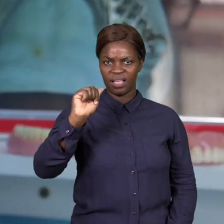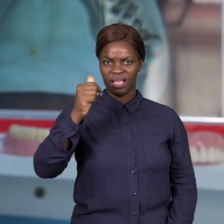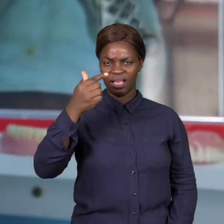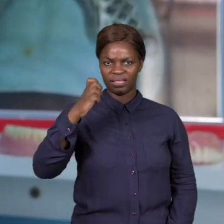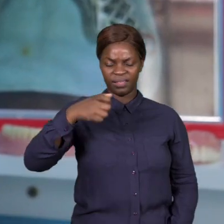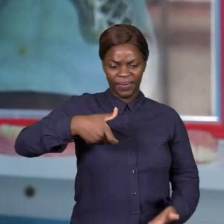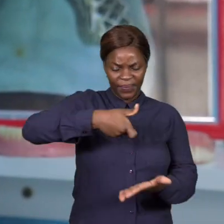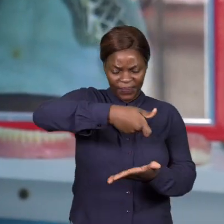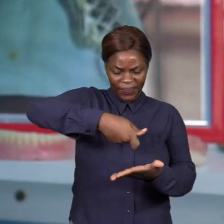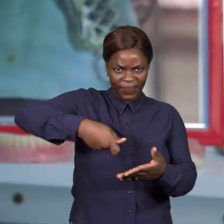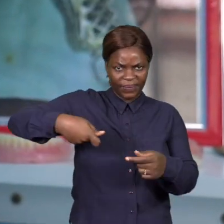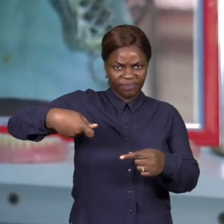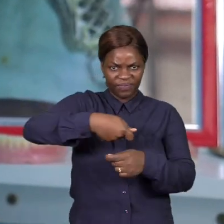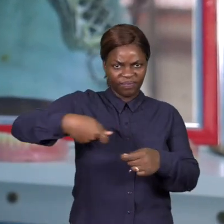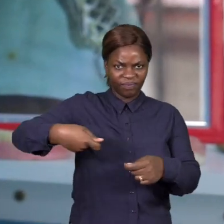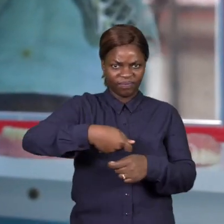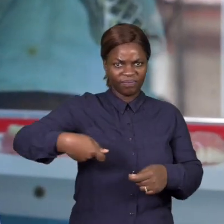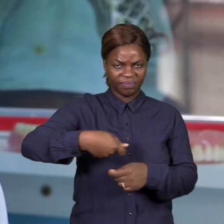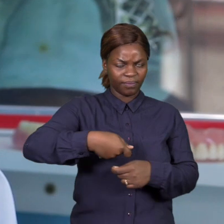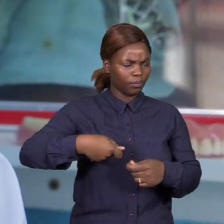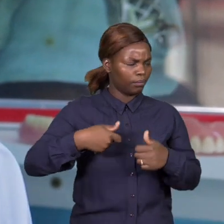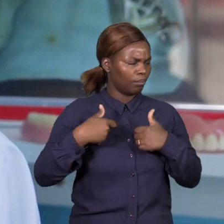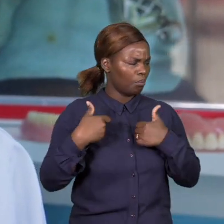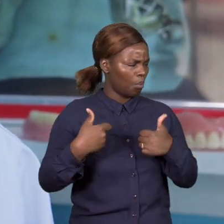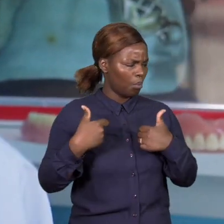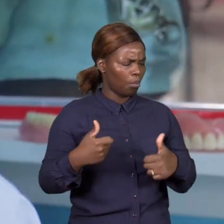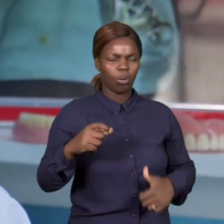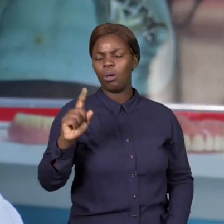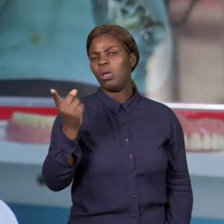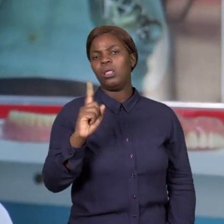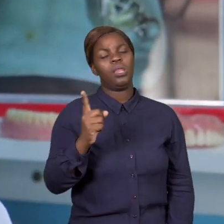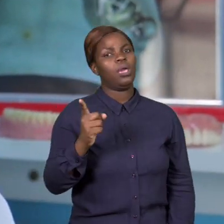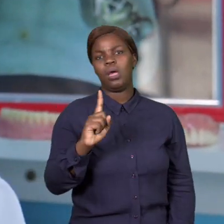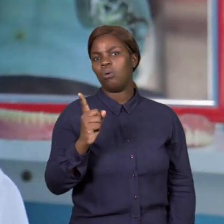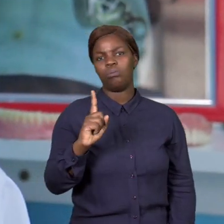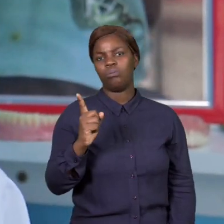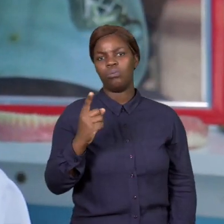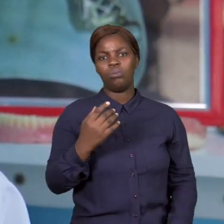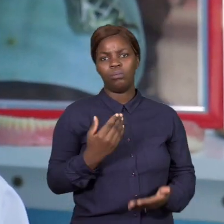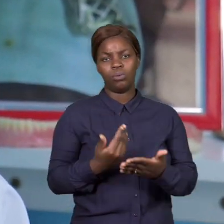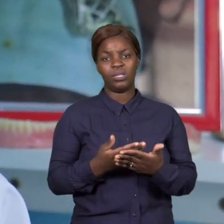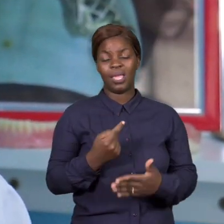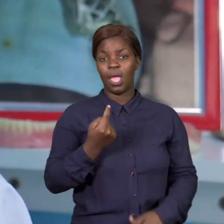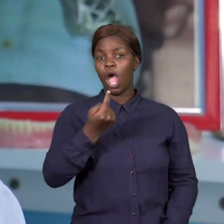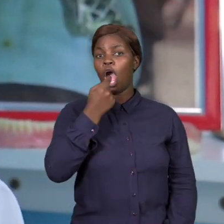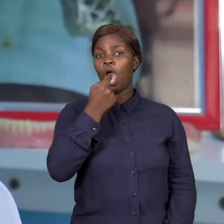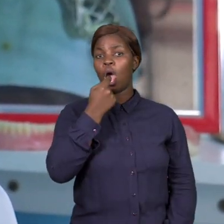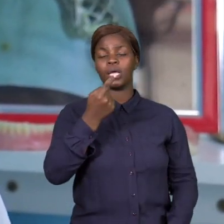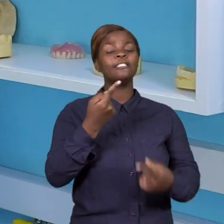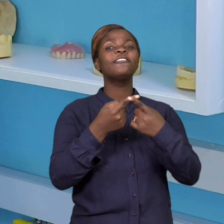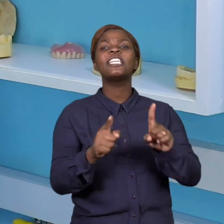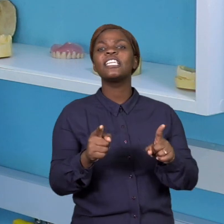assim que não vai interatuar igual, da mesma maneira, na boca do paciente, que é na dentina, né, dos